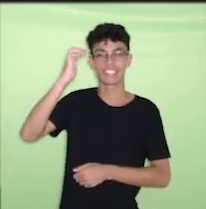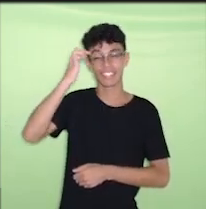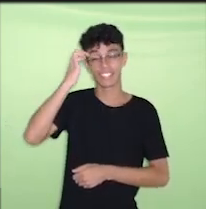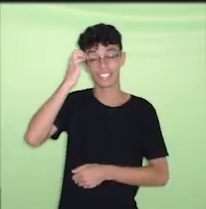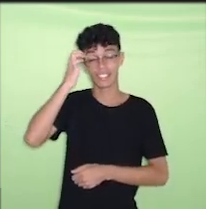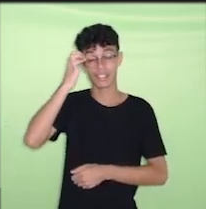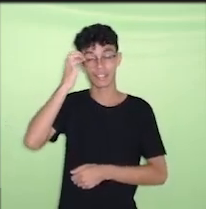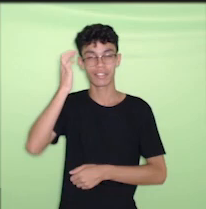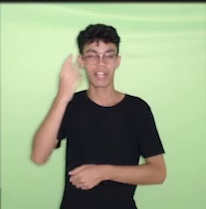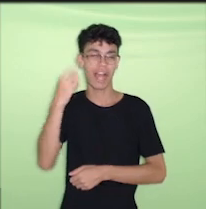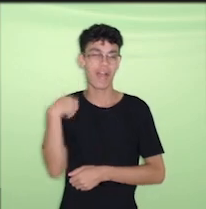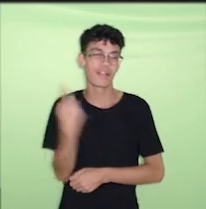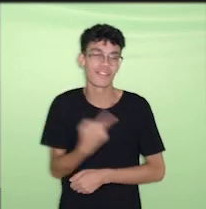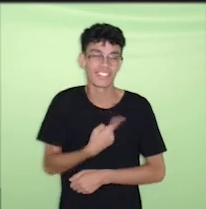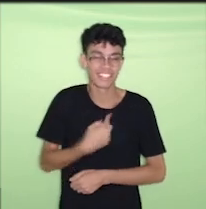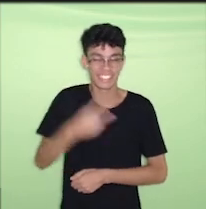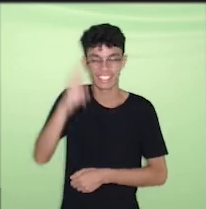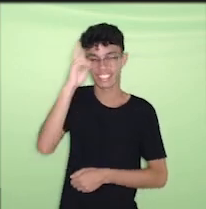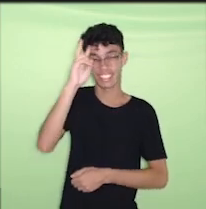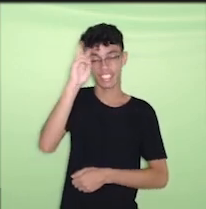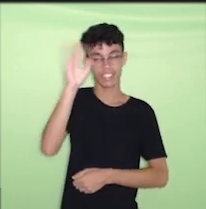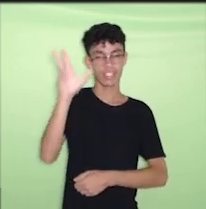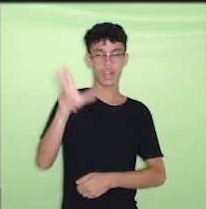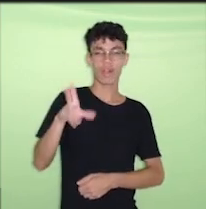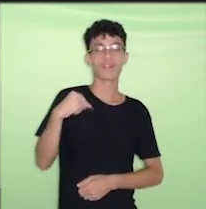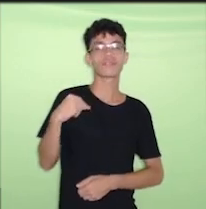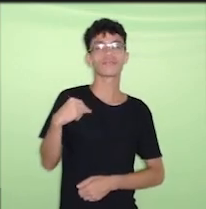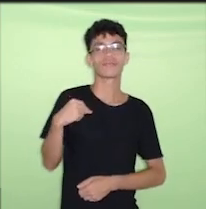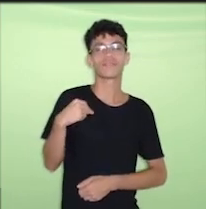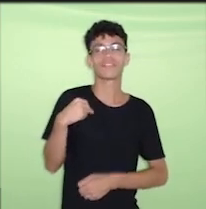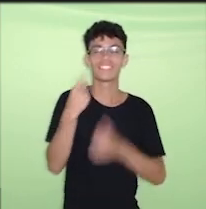A nossa história? Nossa!